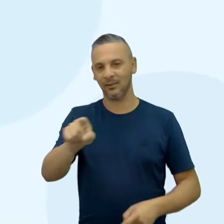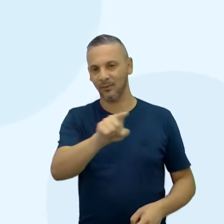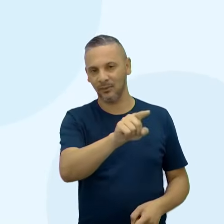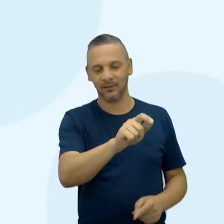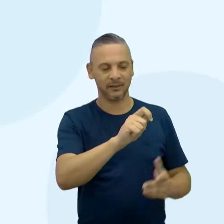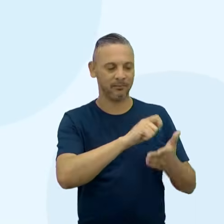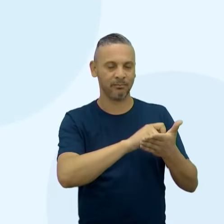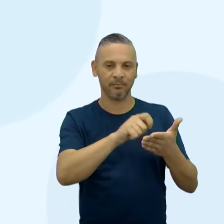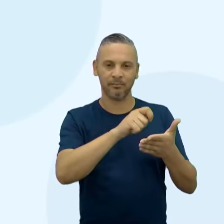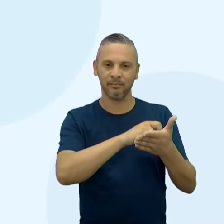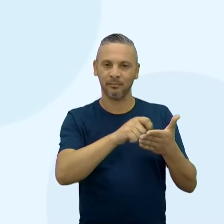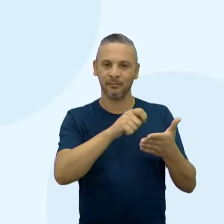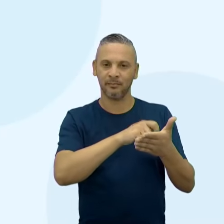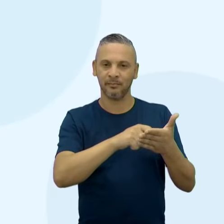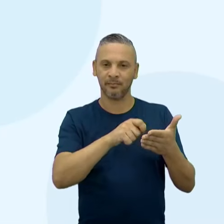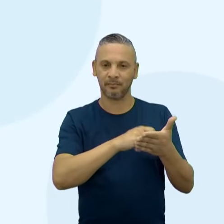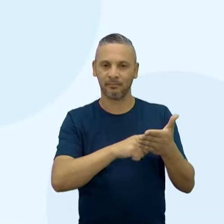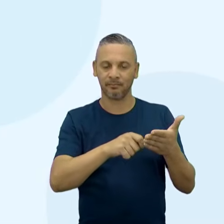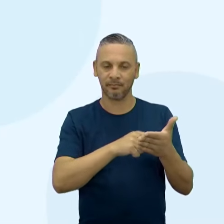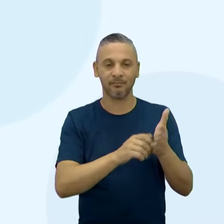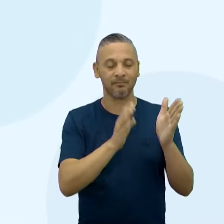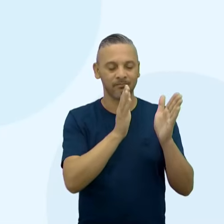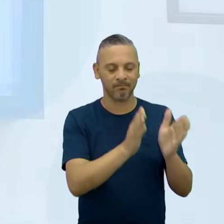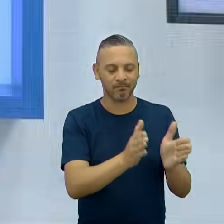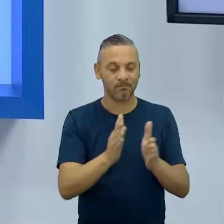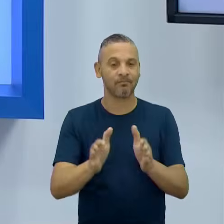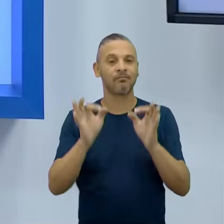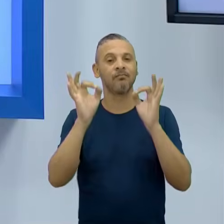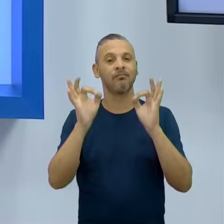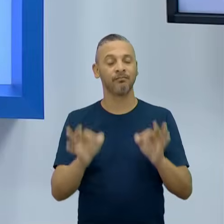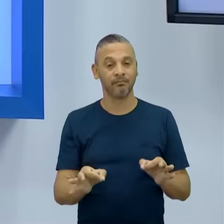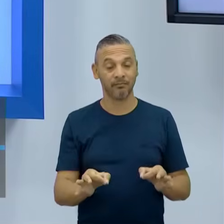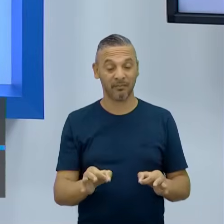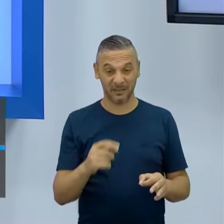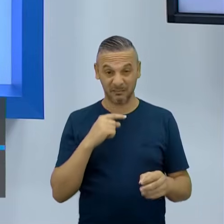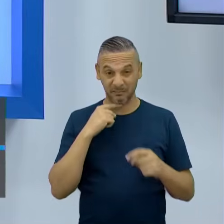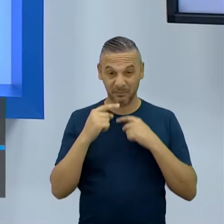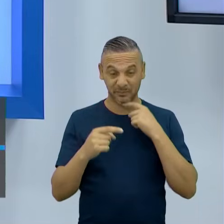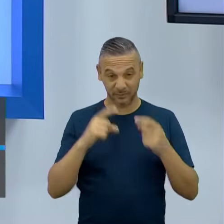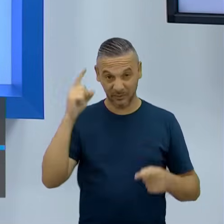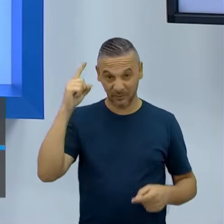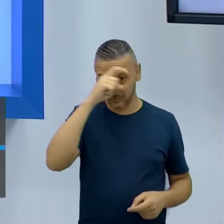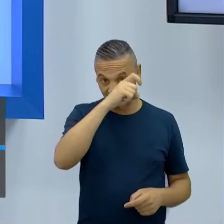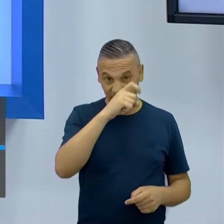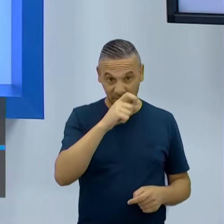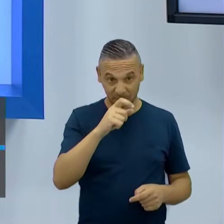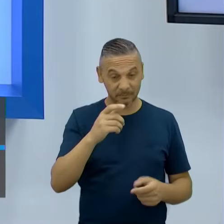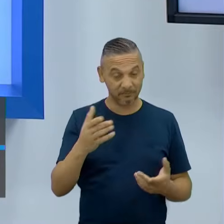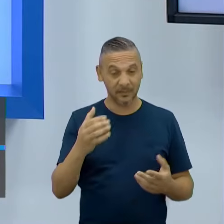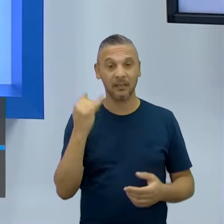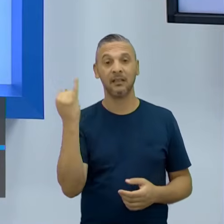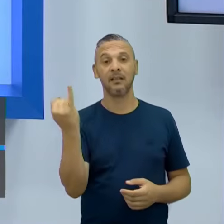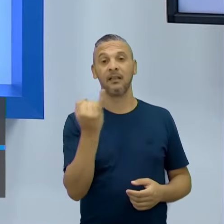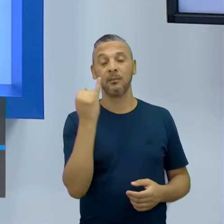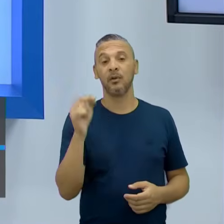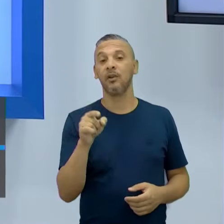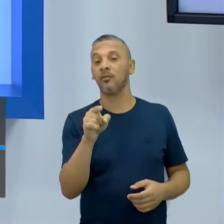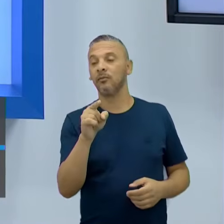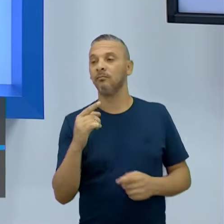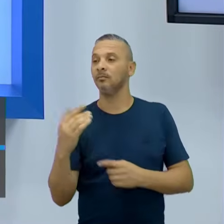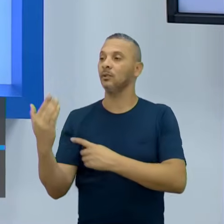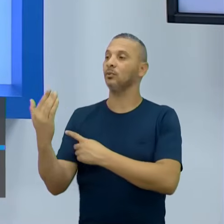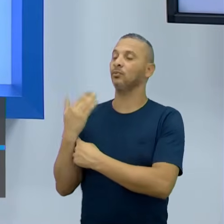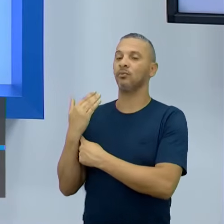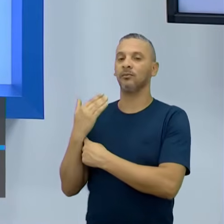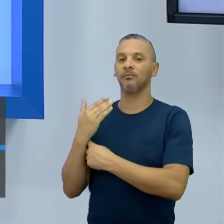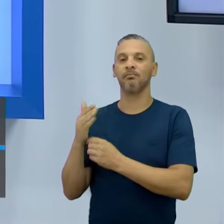você coloque então o seu diário de bordo em dia. Se você tiver alguma dificuldade, super importante então que você peça a ajuda